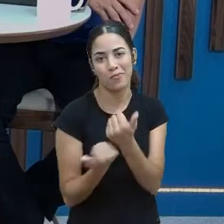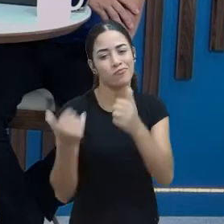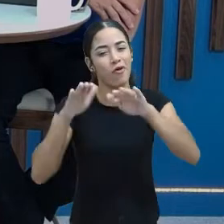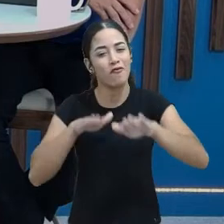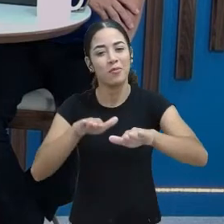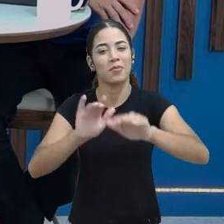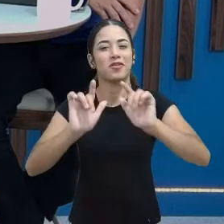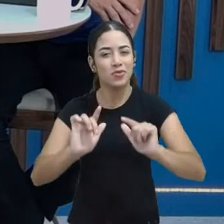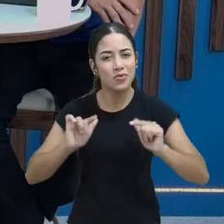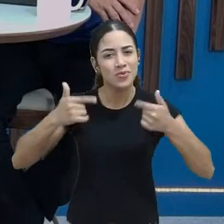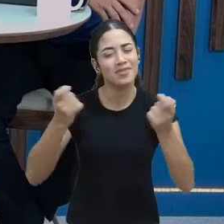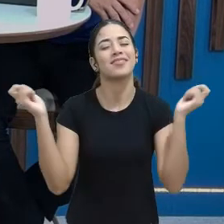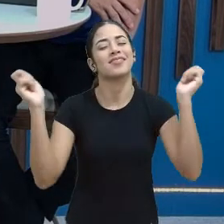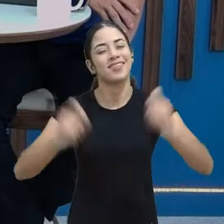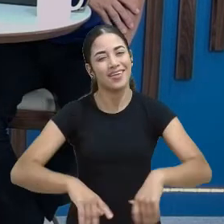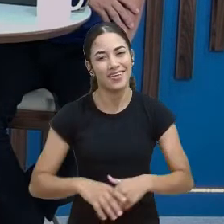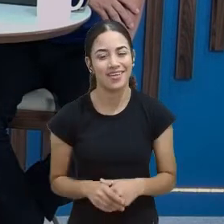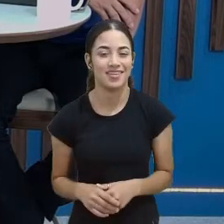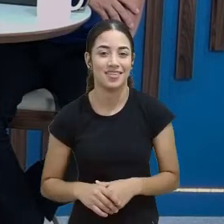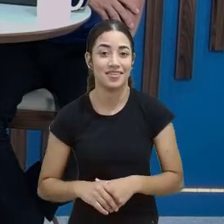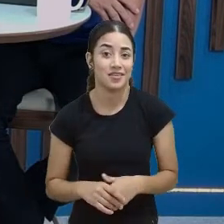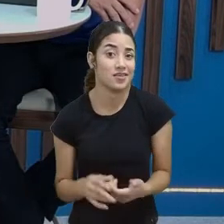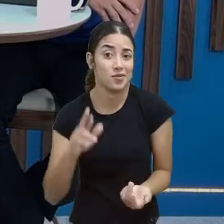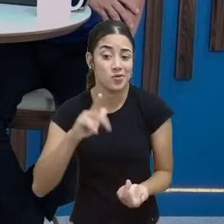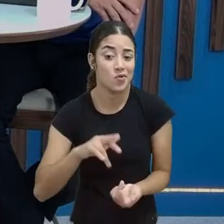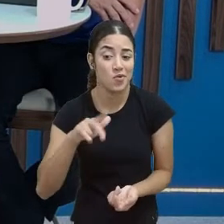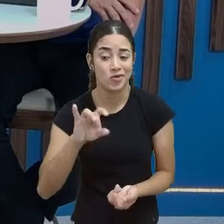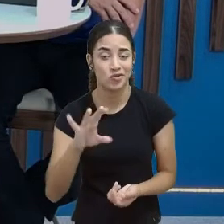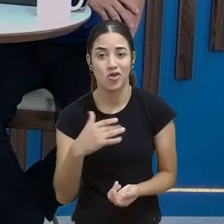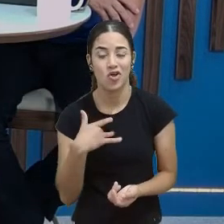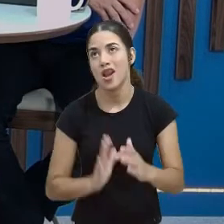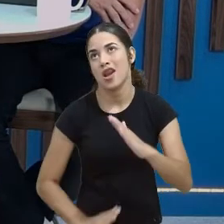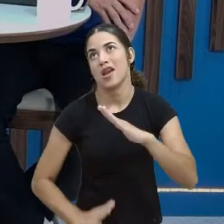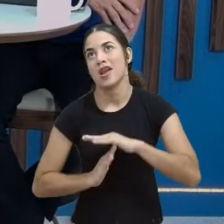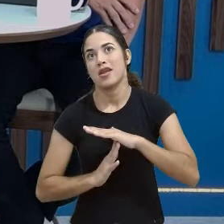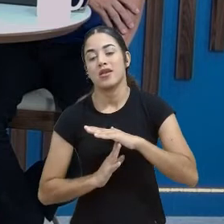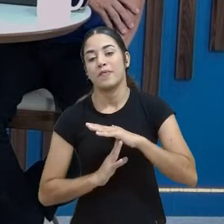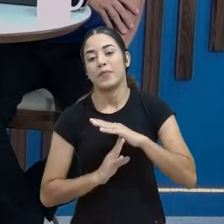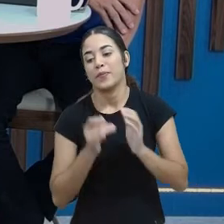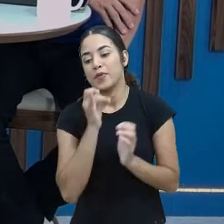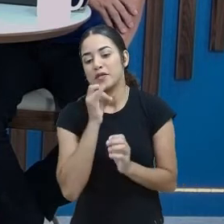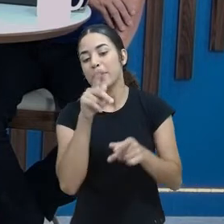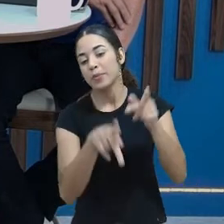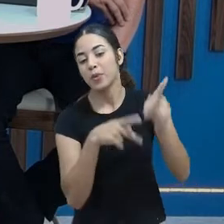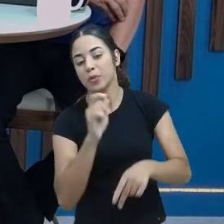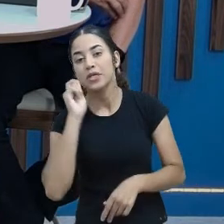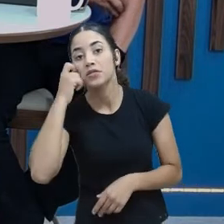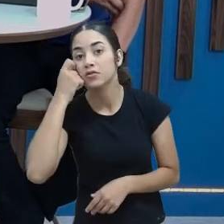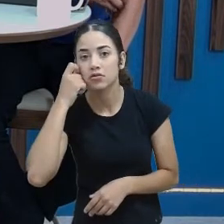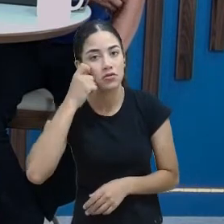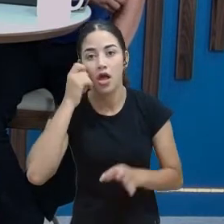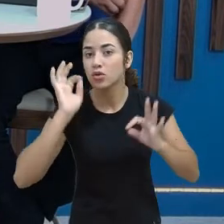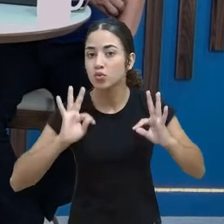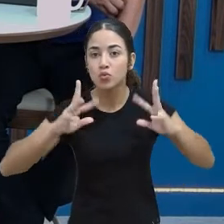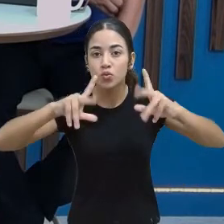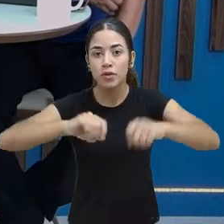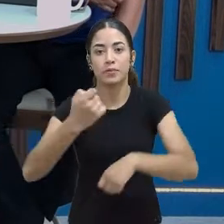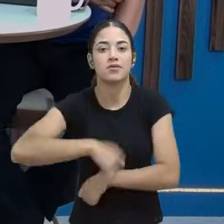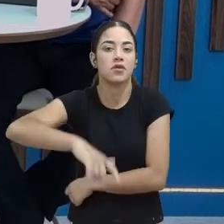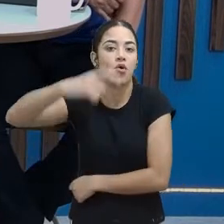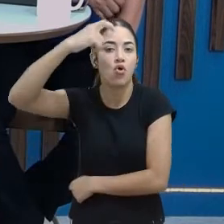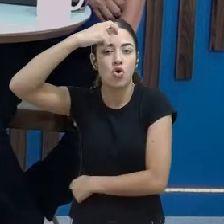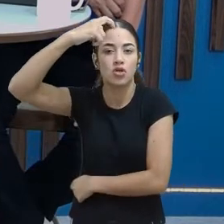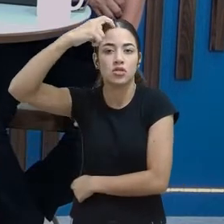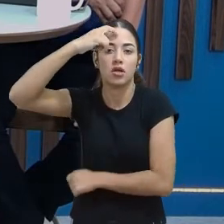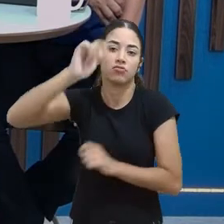dessa luta, certo? Então, não só se limita à população negra, mas a todos nós, de